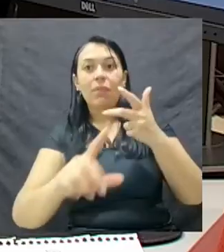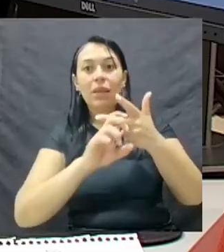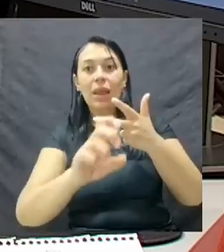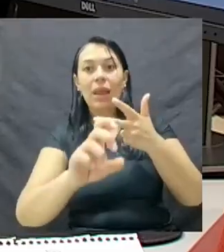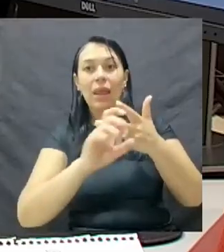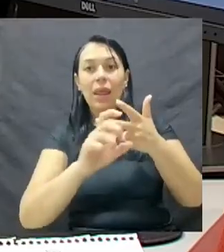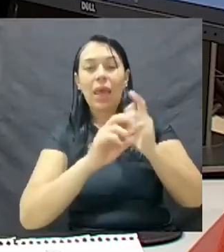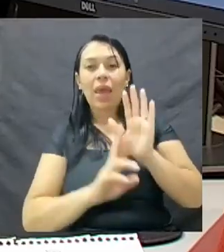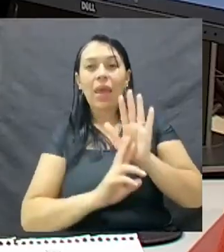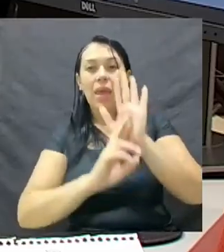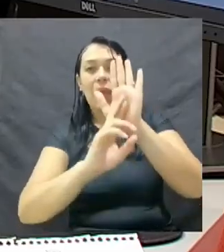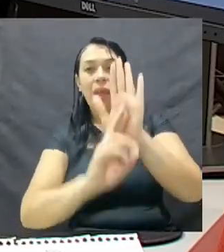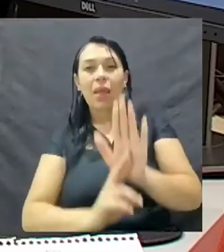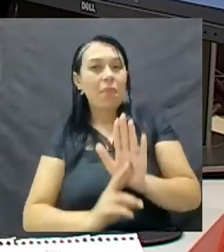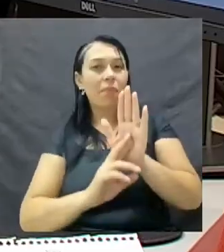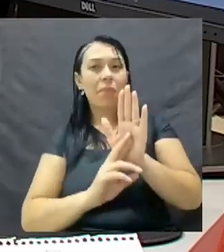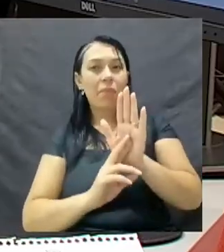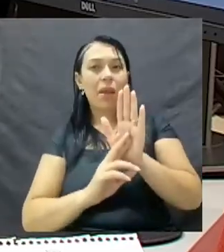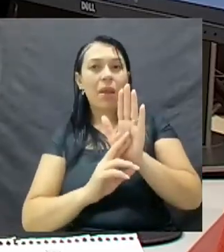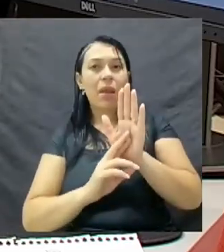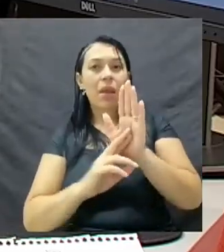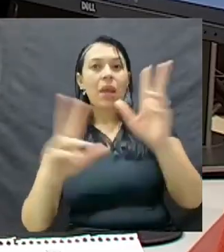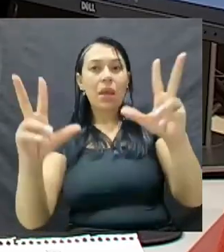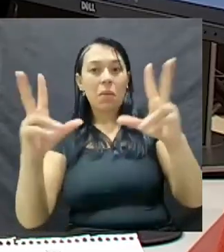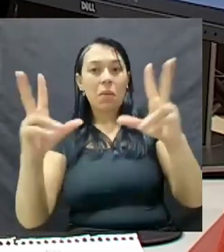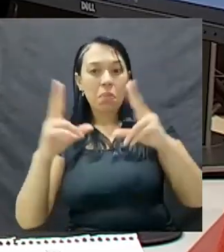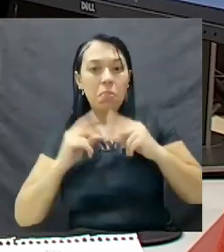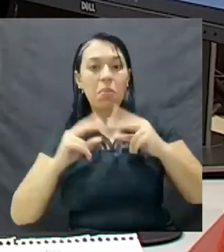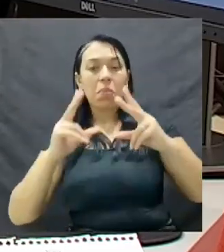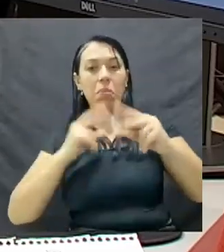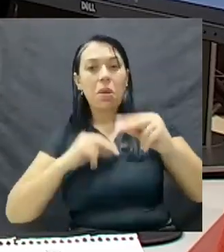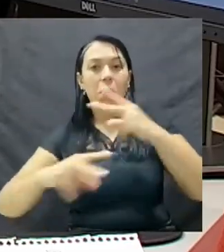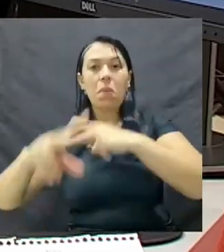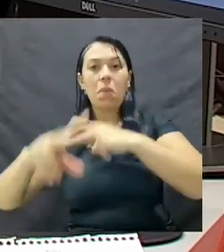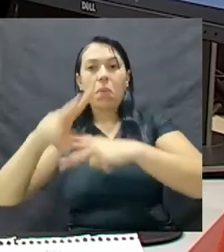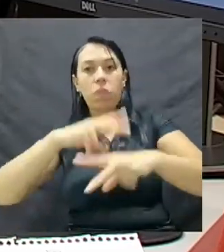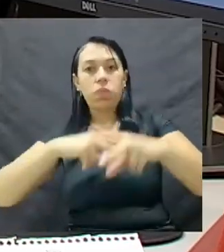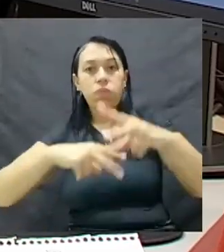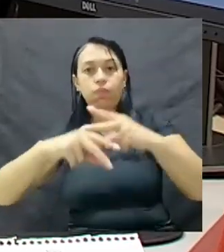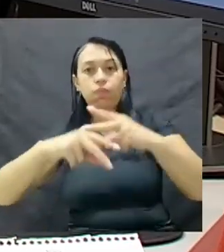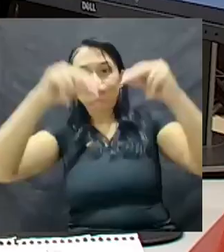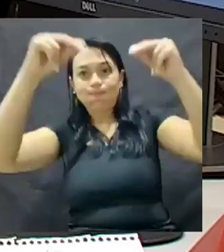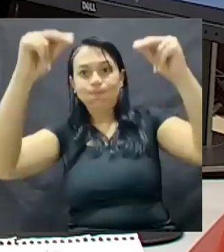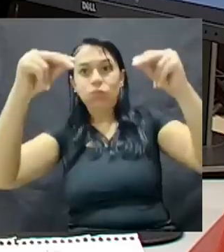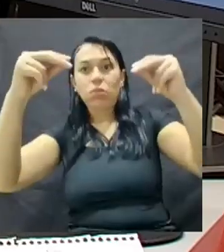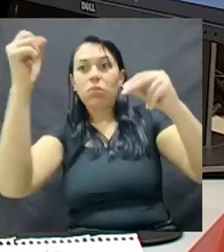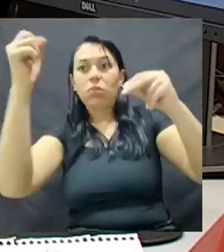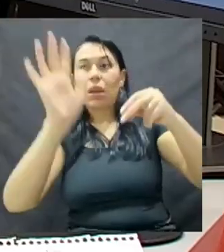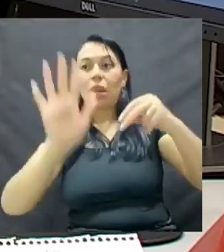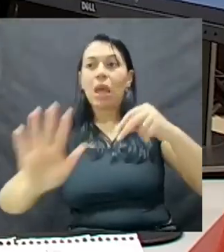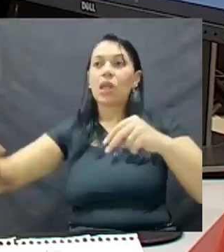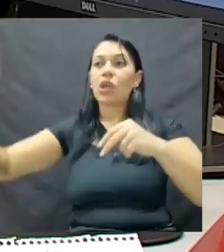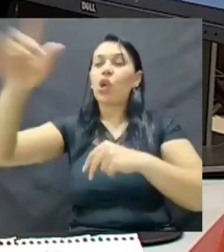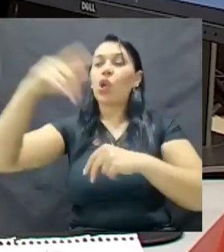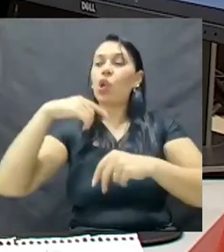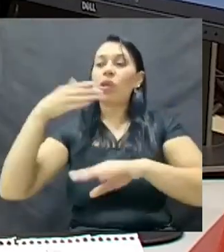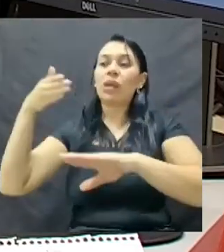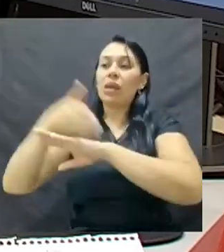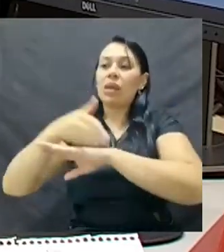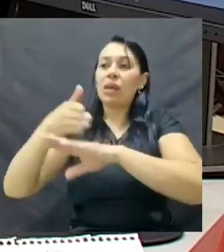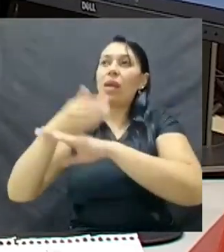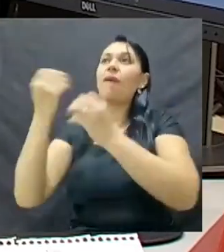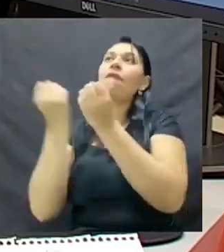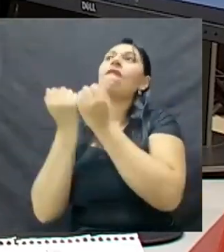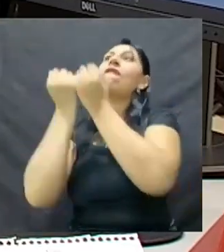premiações de envergadura nacional. Participamos, inclusive, de premiações internacionais com os nossos